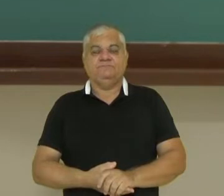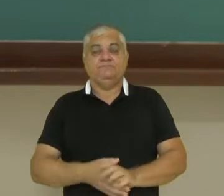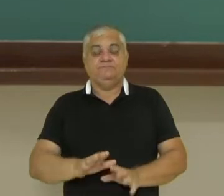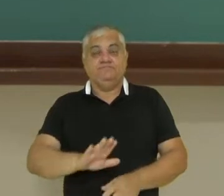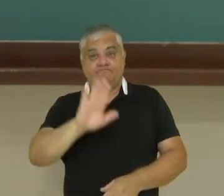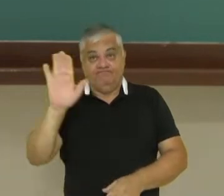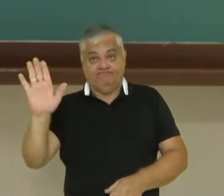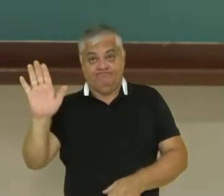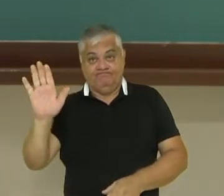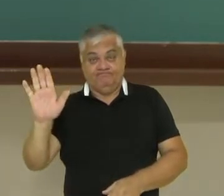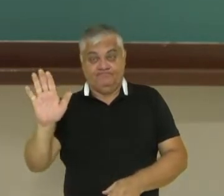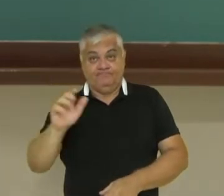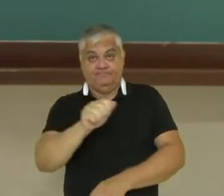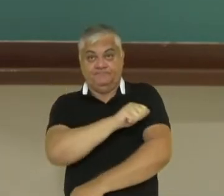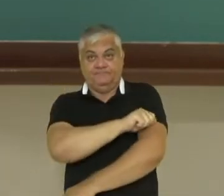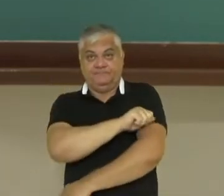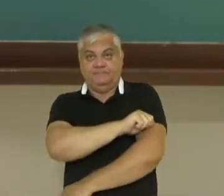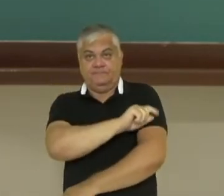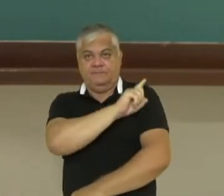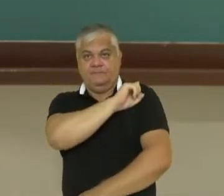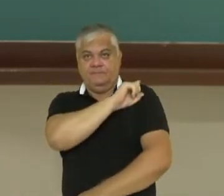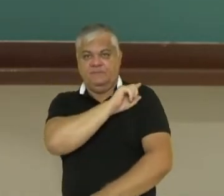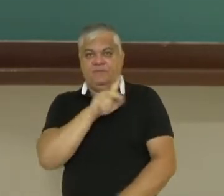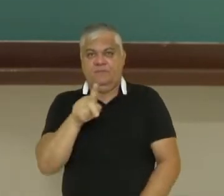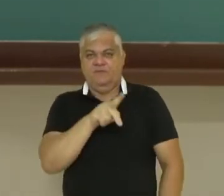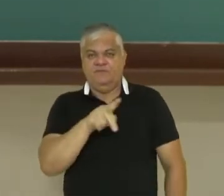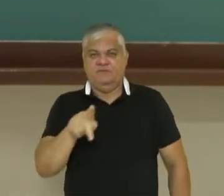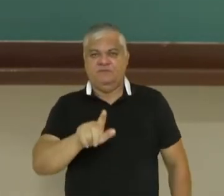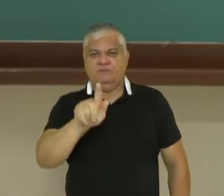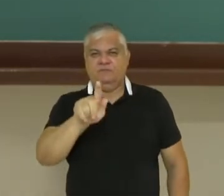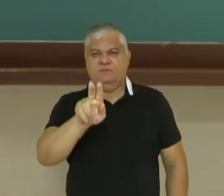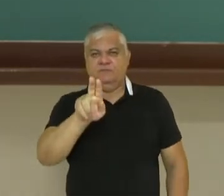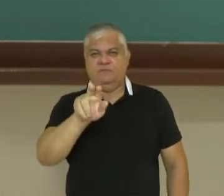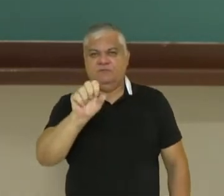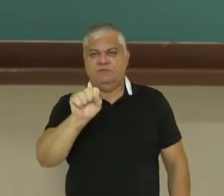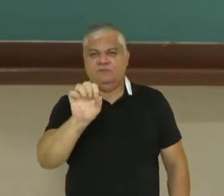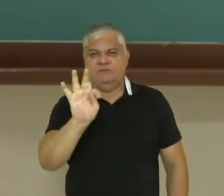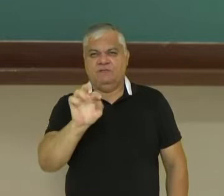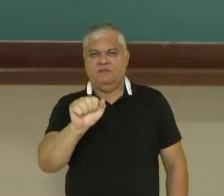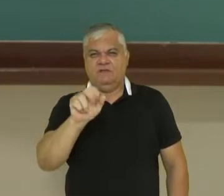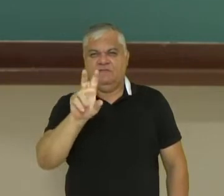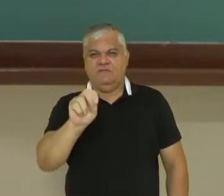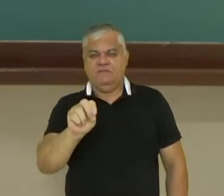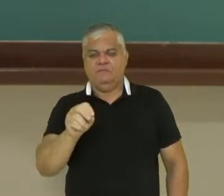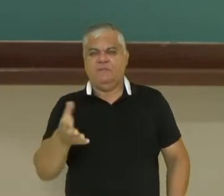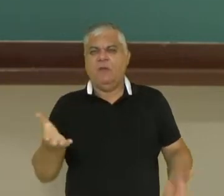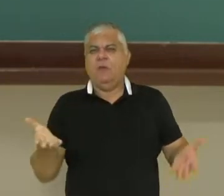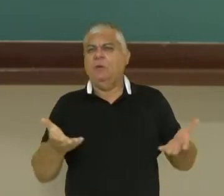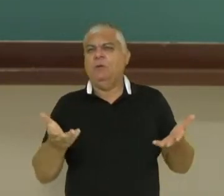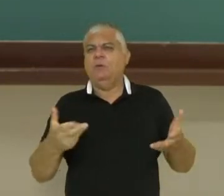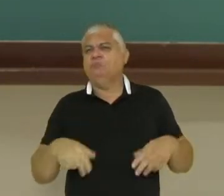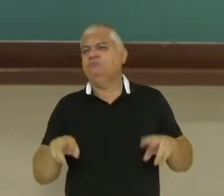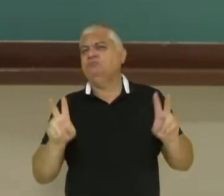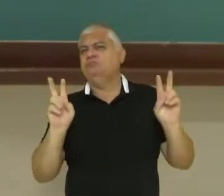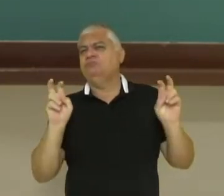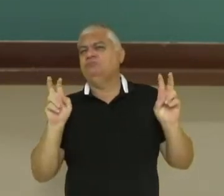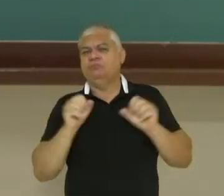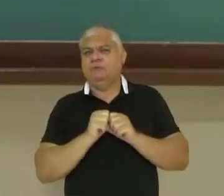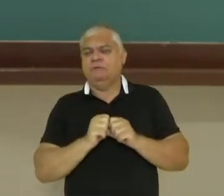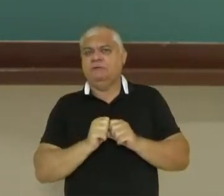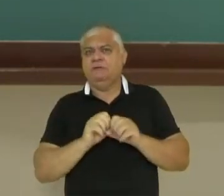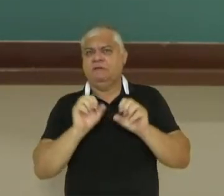Olá, estudantes da primeira série. Quem está falando aqui é o professor Gustavo. E hoje nós vamos falar sobre o